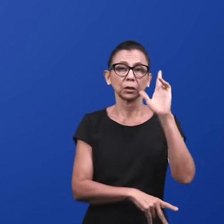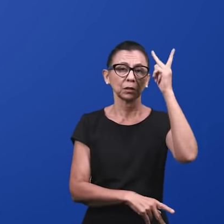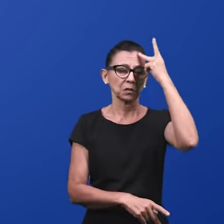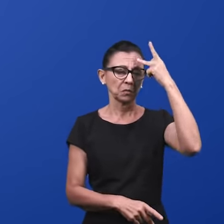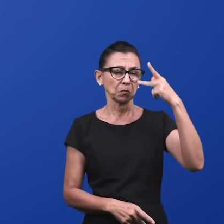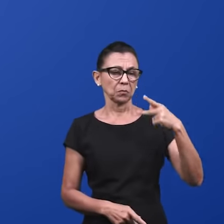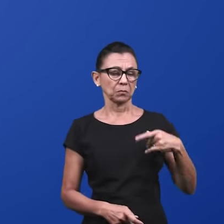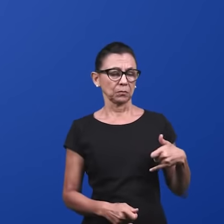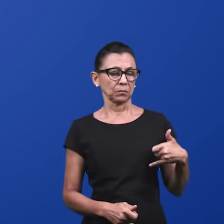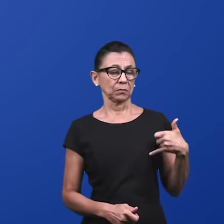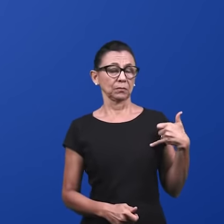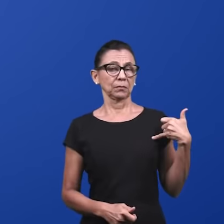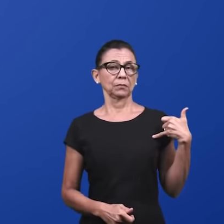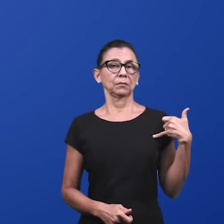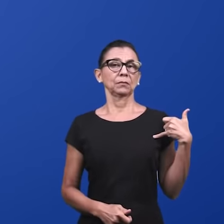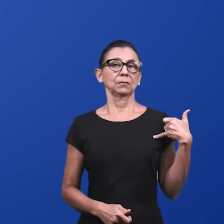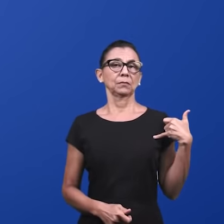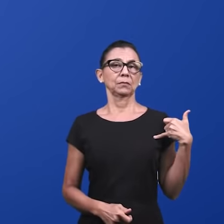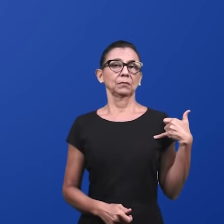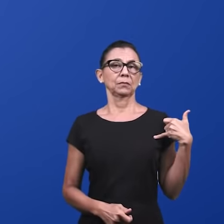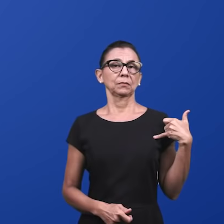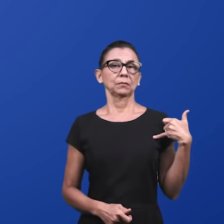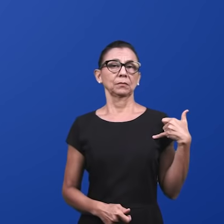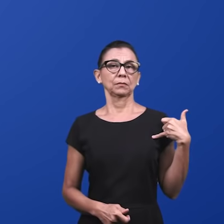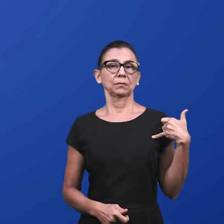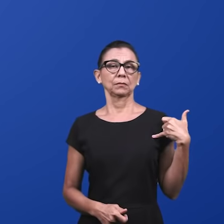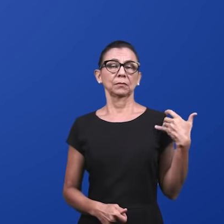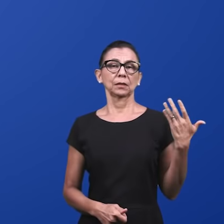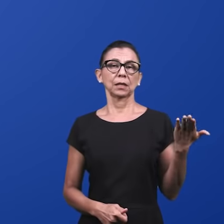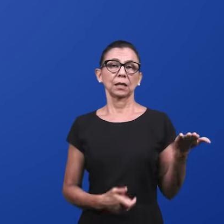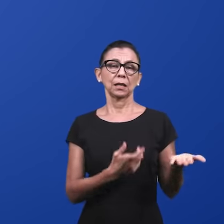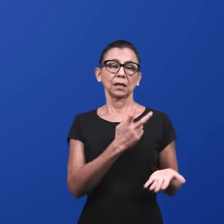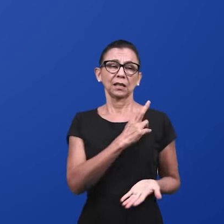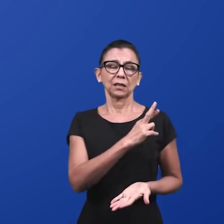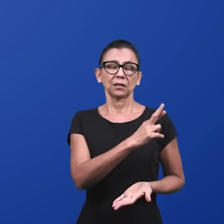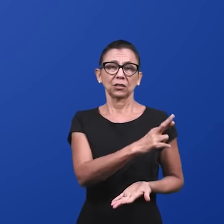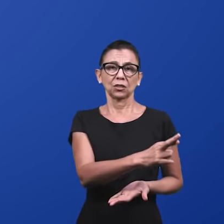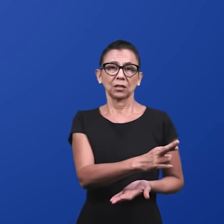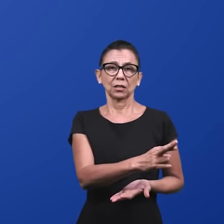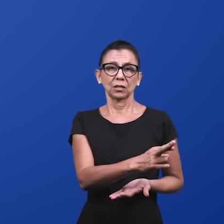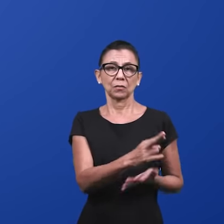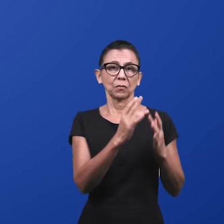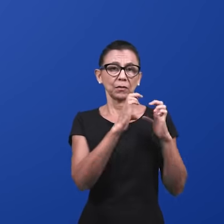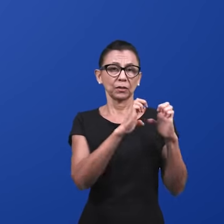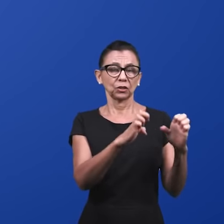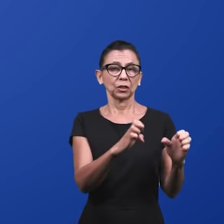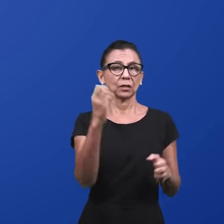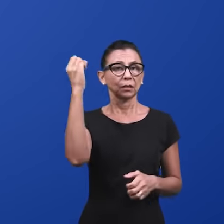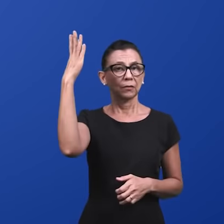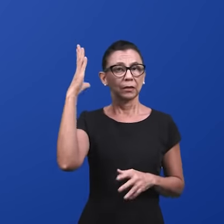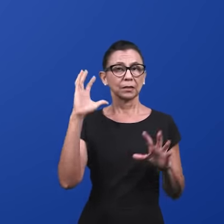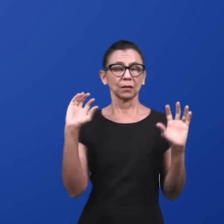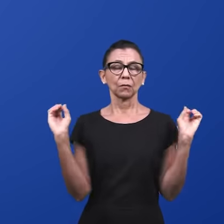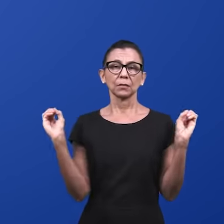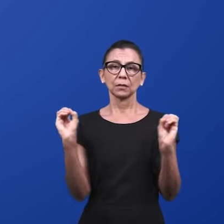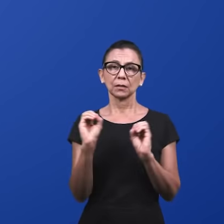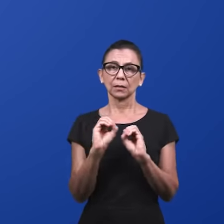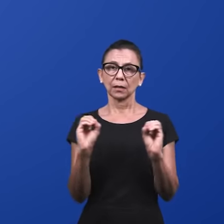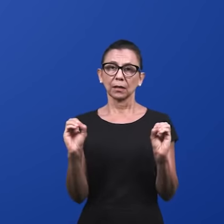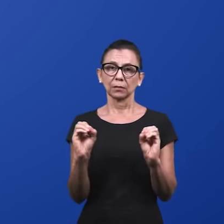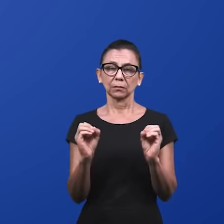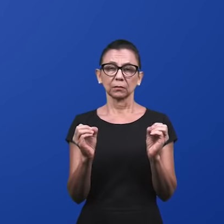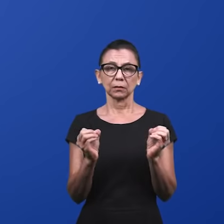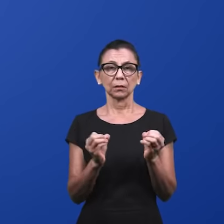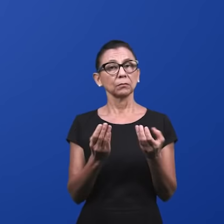mesmo. E tirando isso, nós colocamos uma religião, um evangelho sem revelação. Entramos